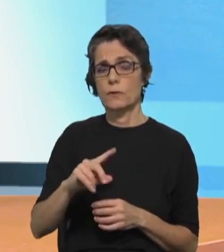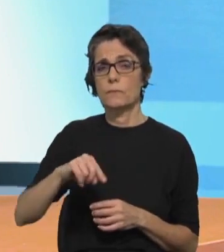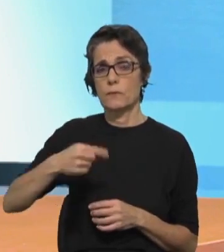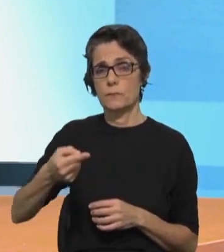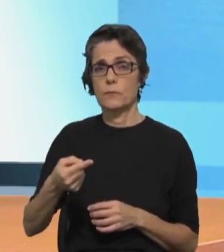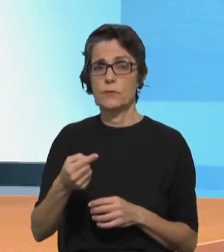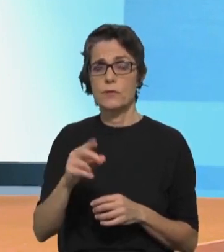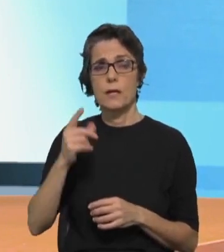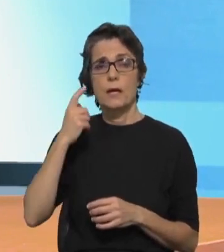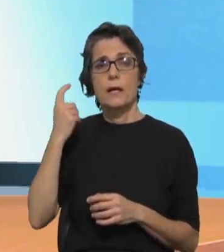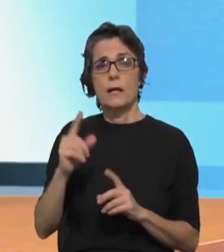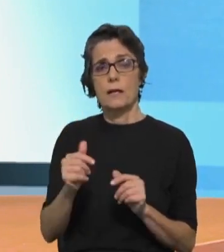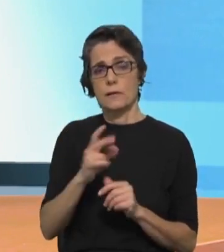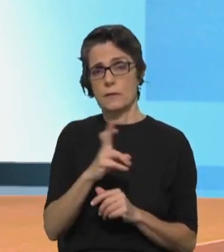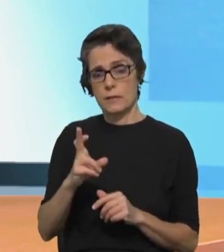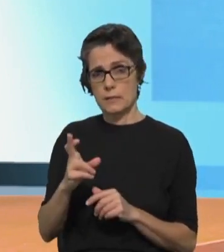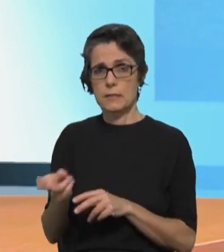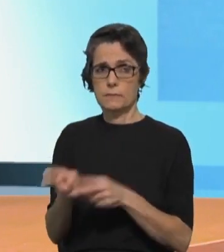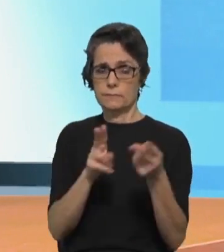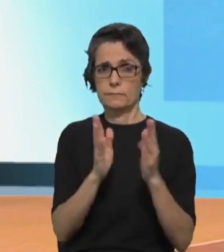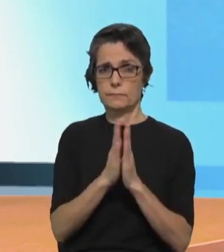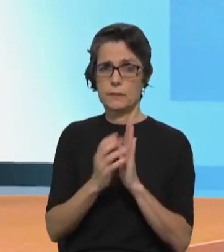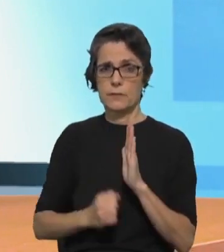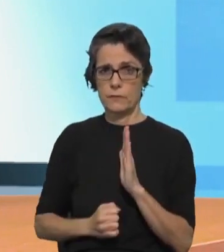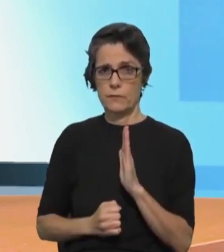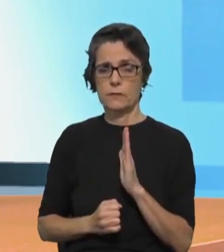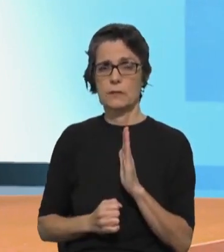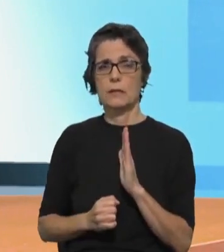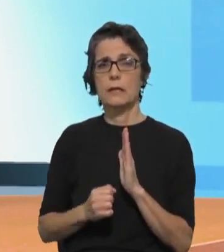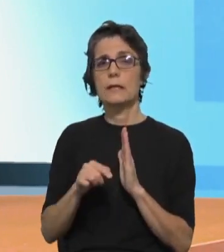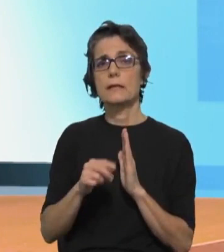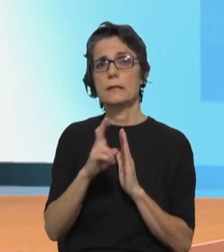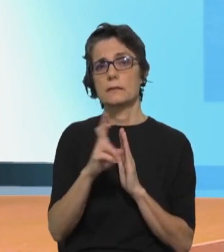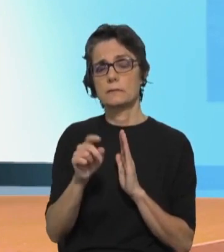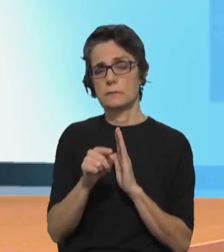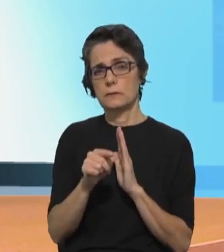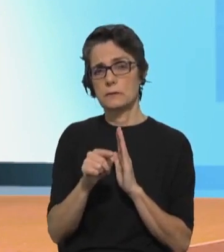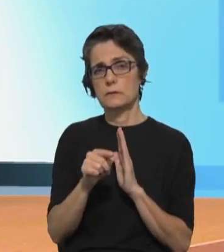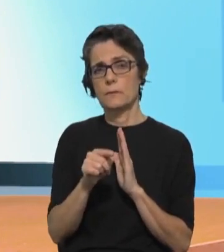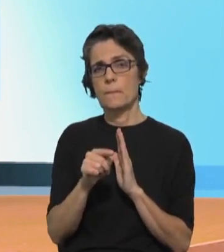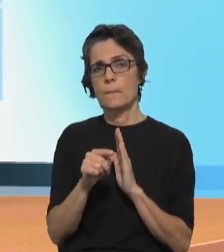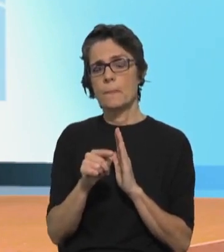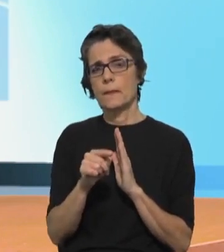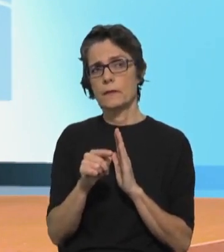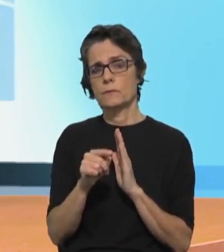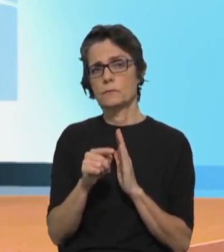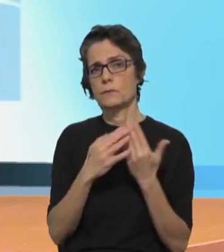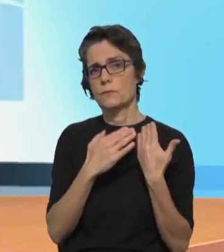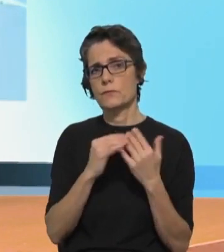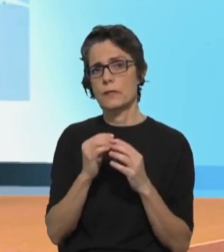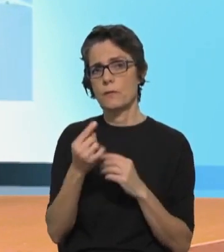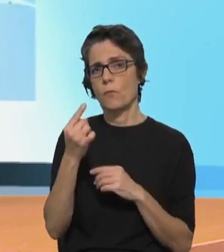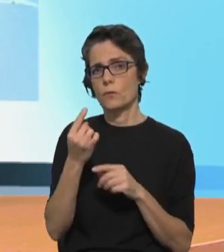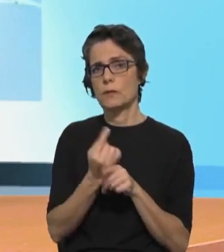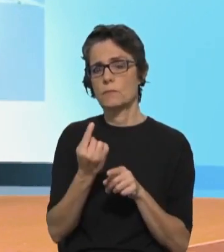devolvida à Igreja Católica, a Renascença vai ter um papel singular, porque passa a ser o